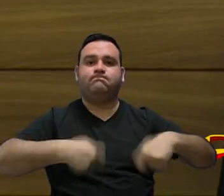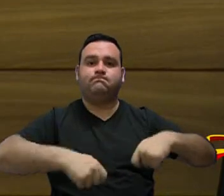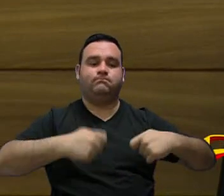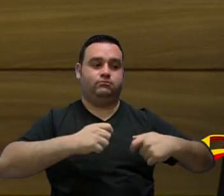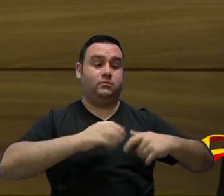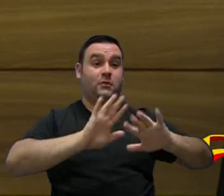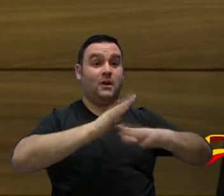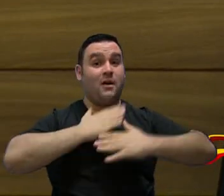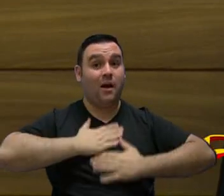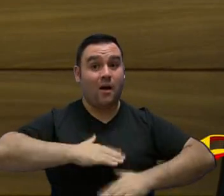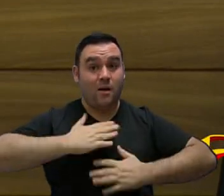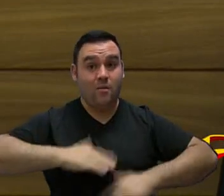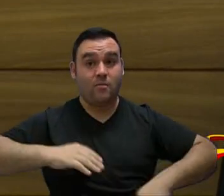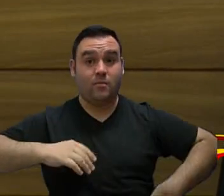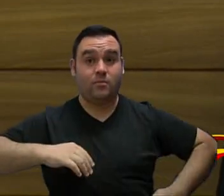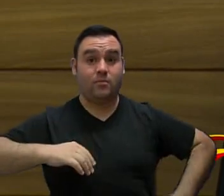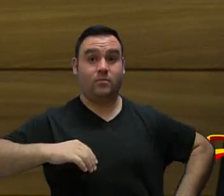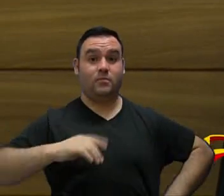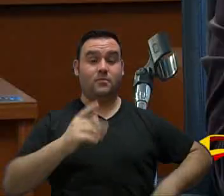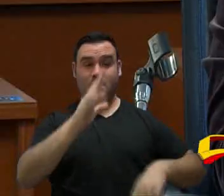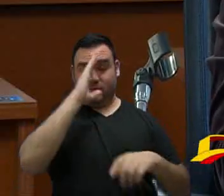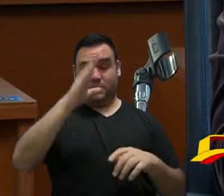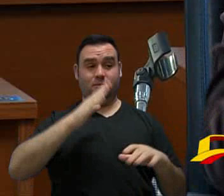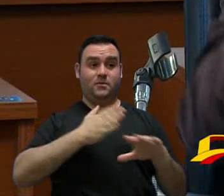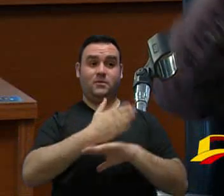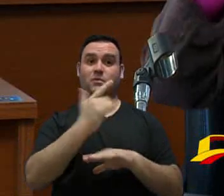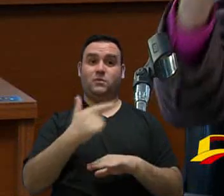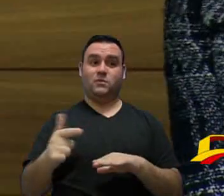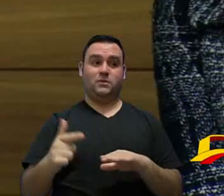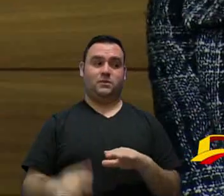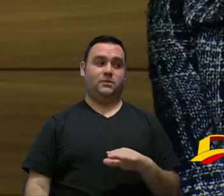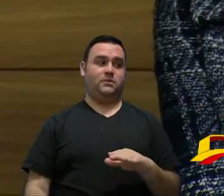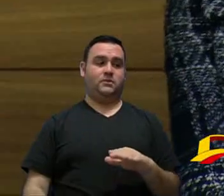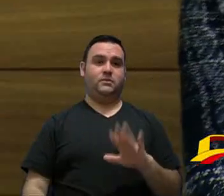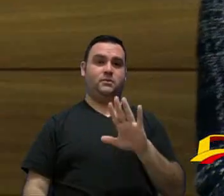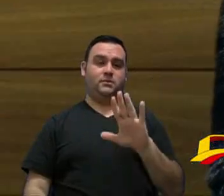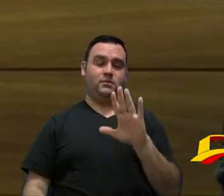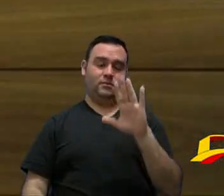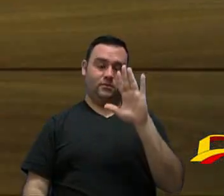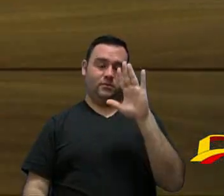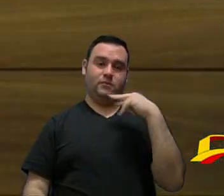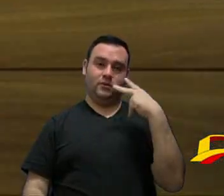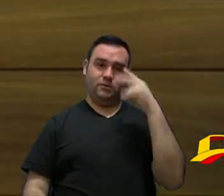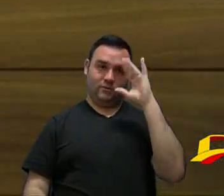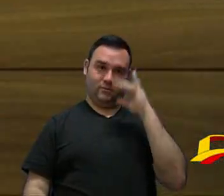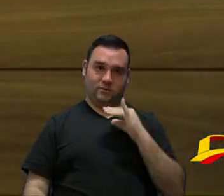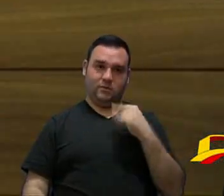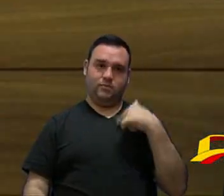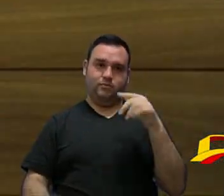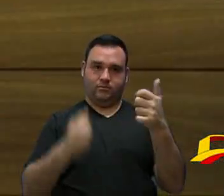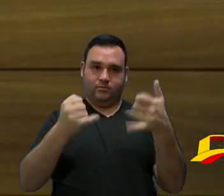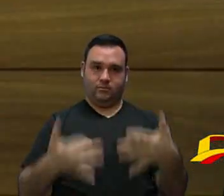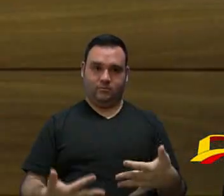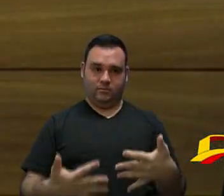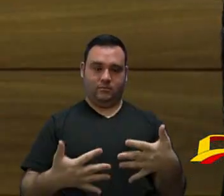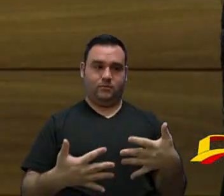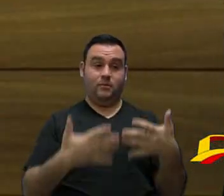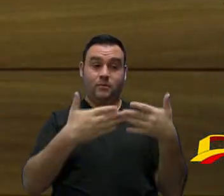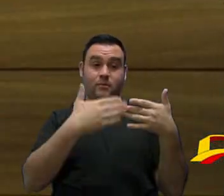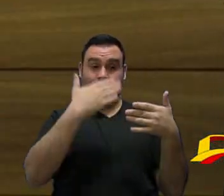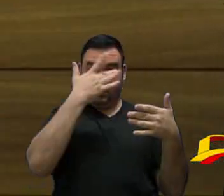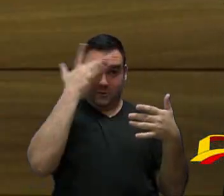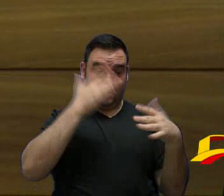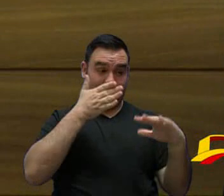atendido deixa eu terminar depois em porta de entrada então foi do vereador e área é o seguinte a